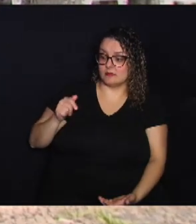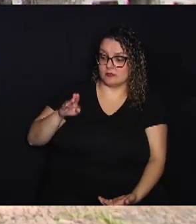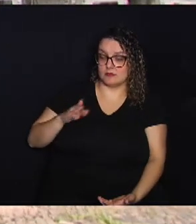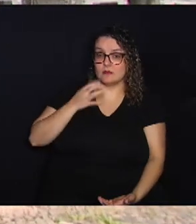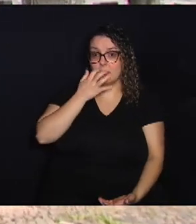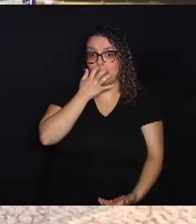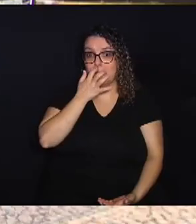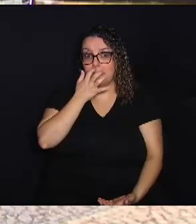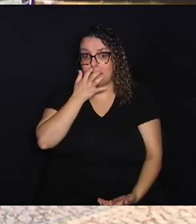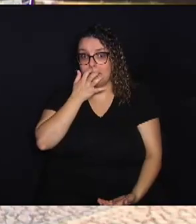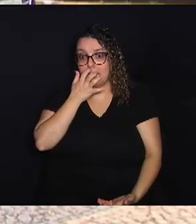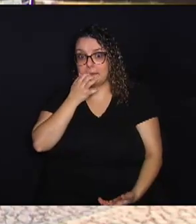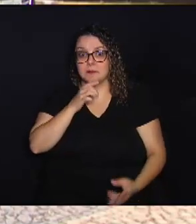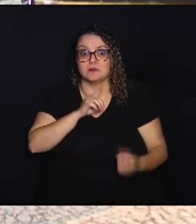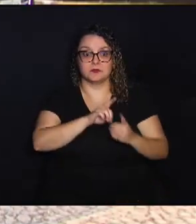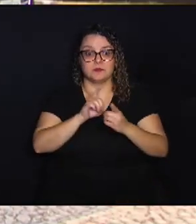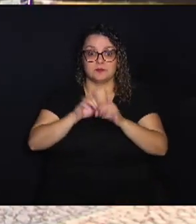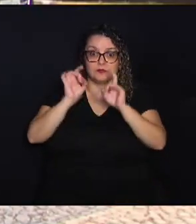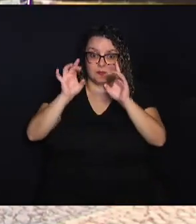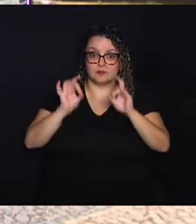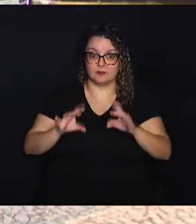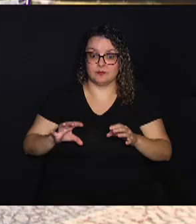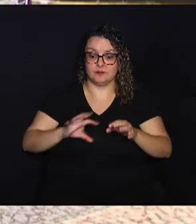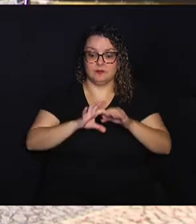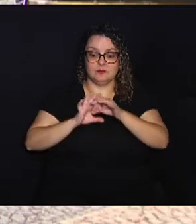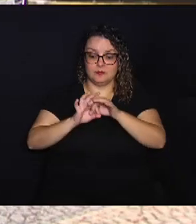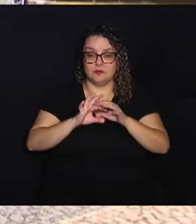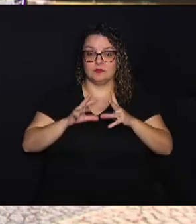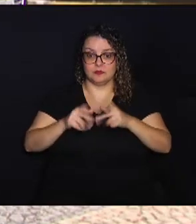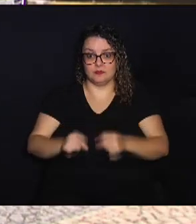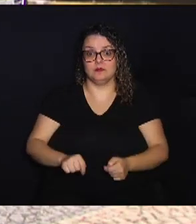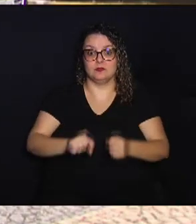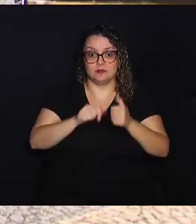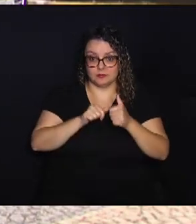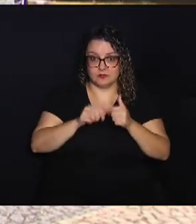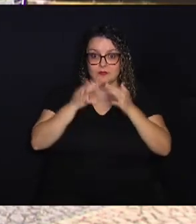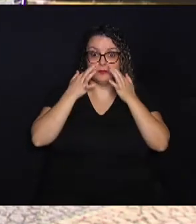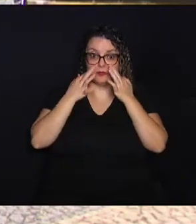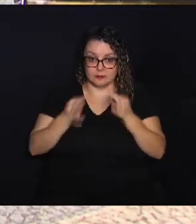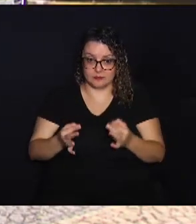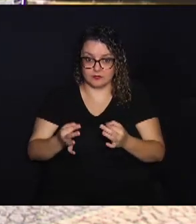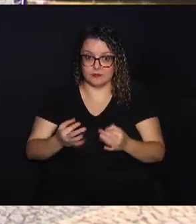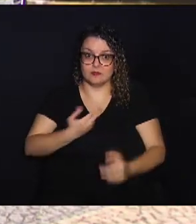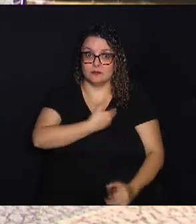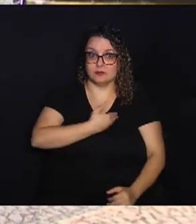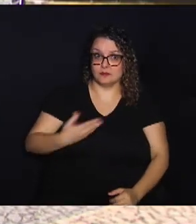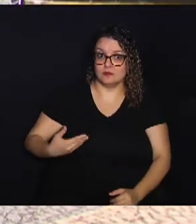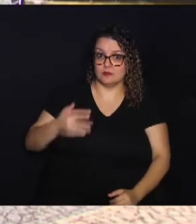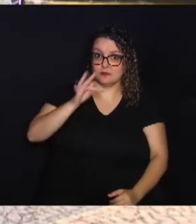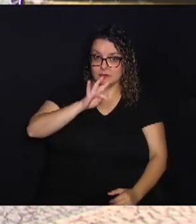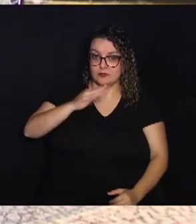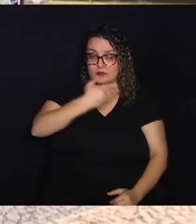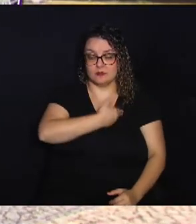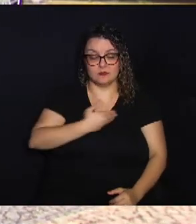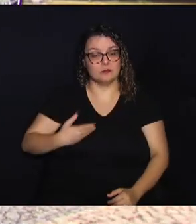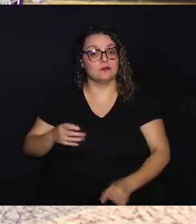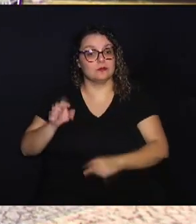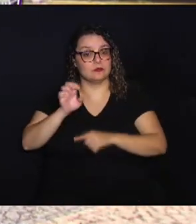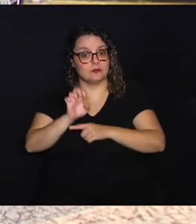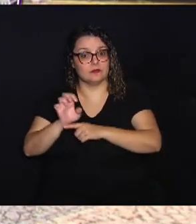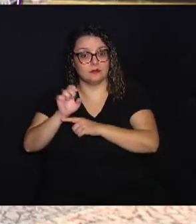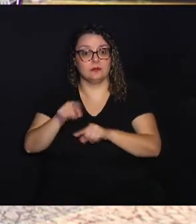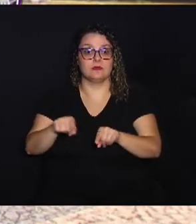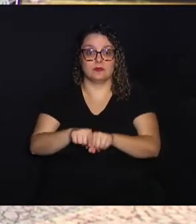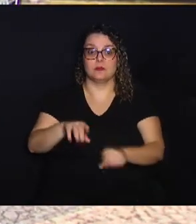um atendimento exclusivo que busca unificar todos os benefícios, atenção dos governos federal, estadual, também